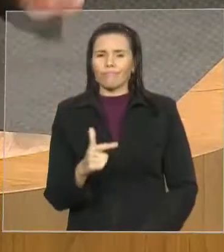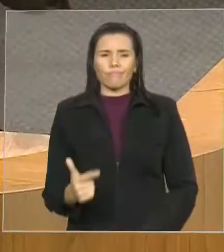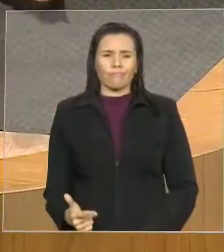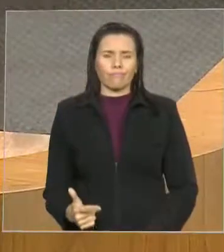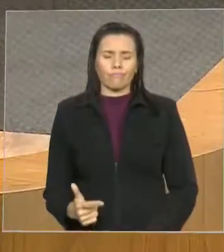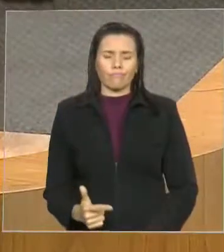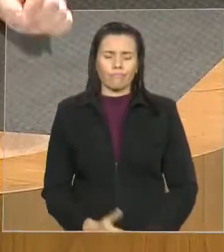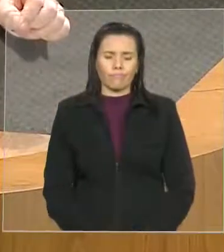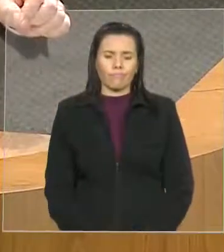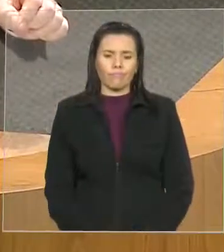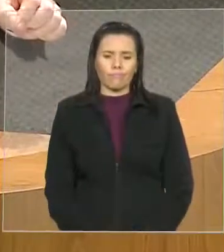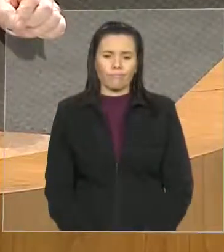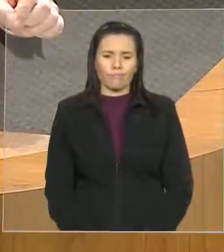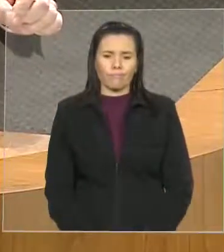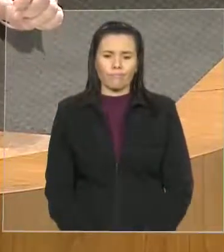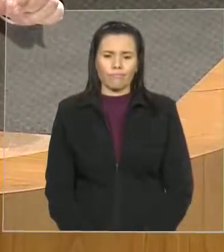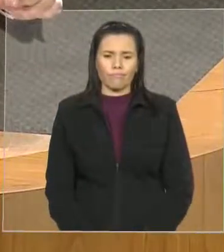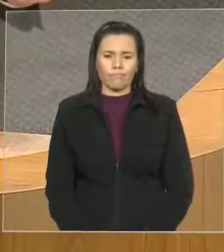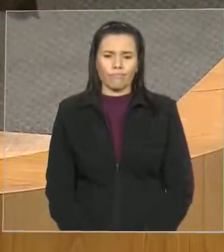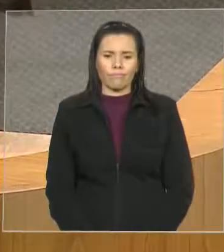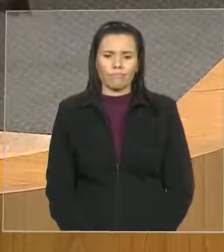E o prefeito Edivaldo,